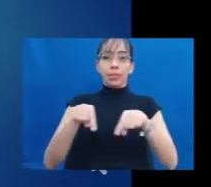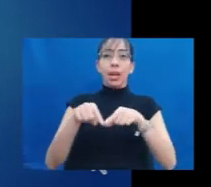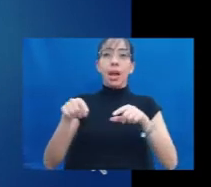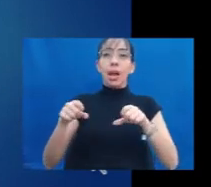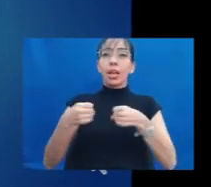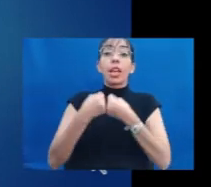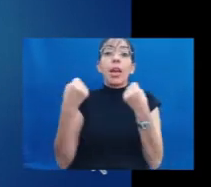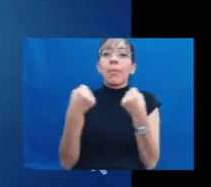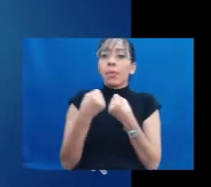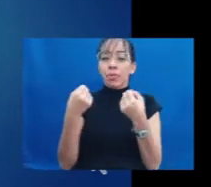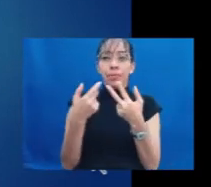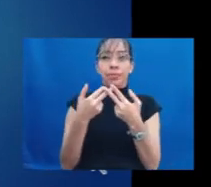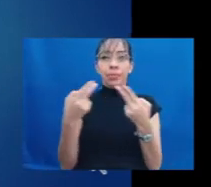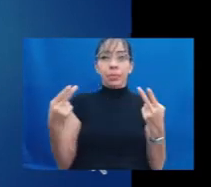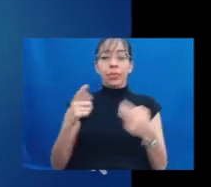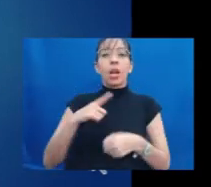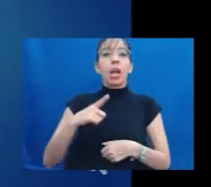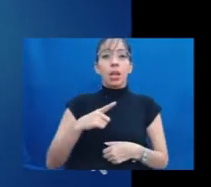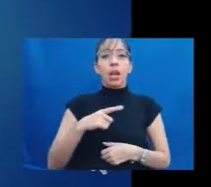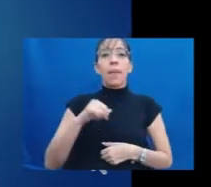dessa explosão aí no laboratório.